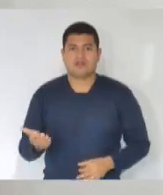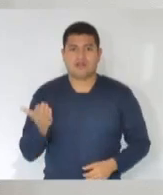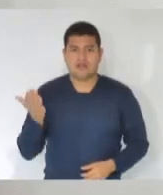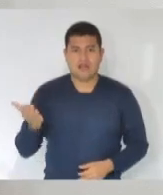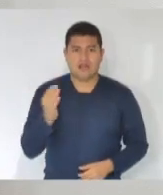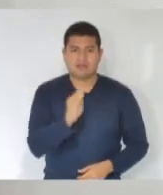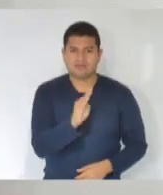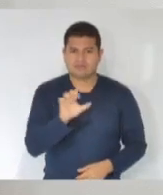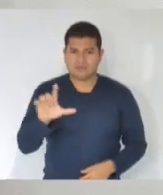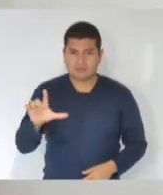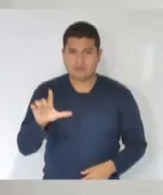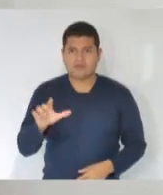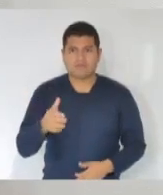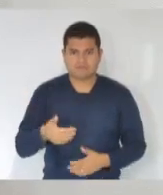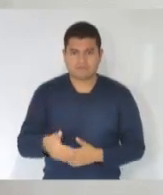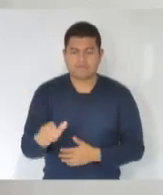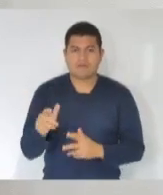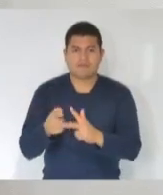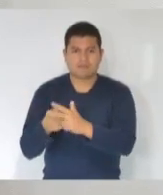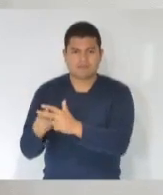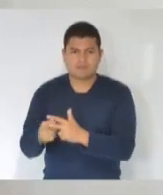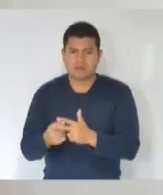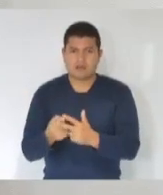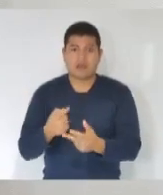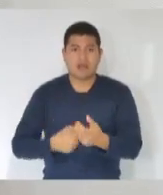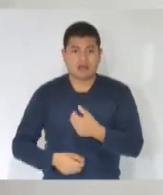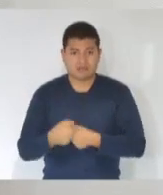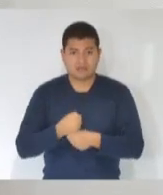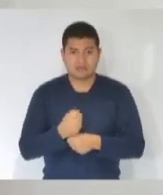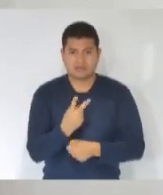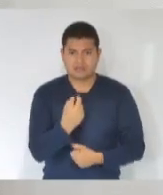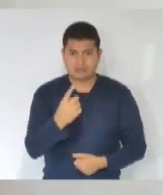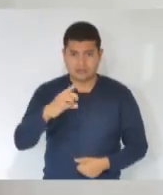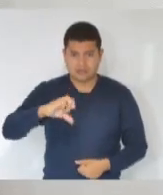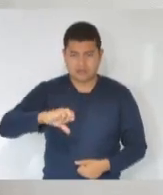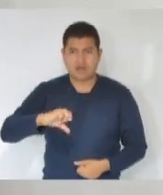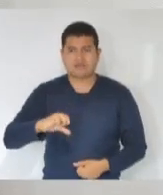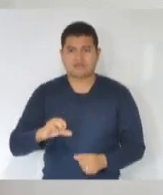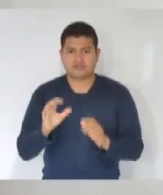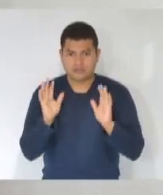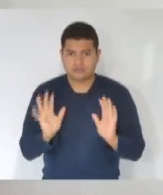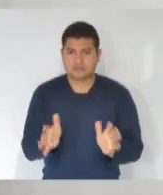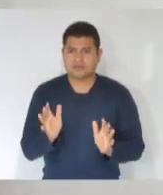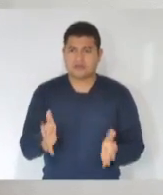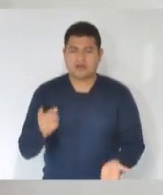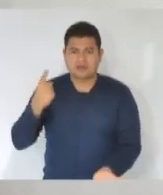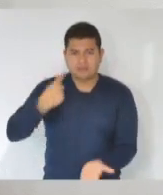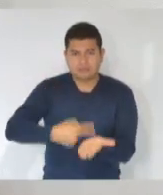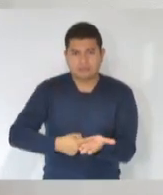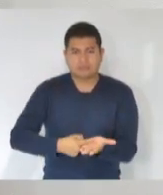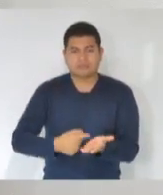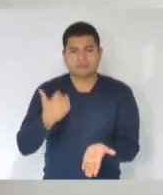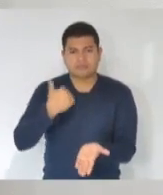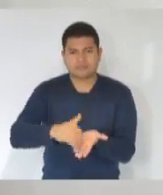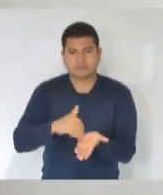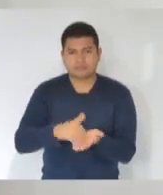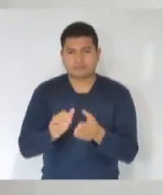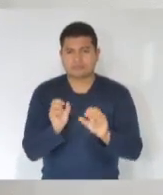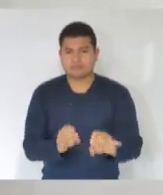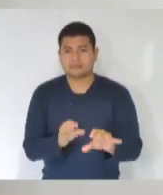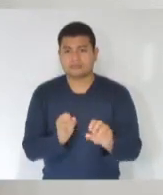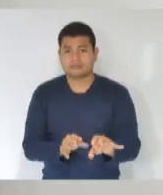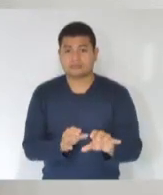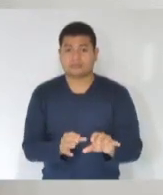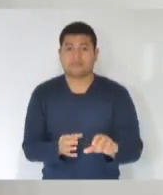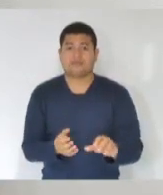será reformado ainda esse ano, confirmação ontem obtida do secretário de Educação, que já iniciou